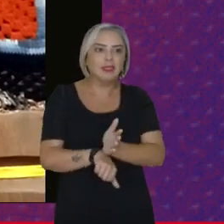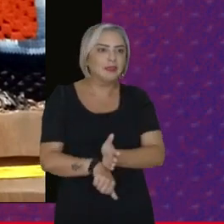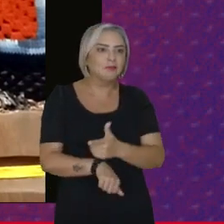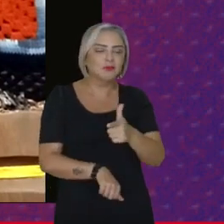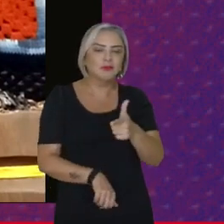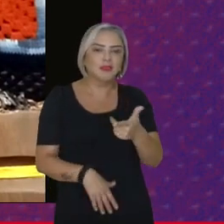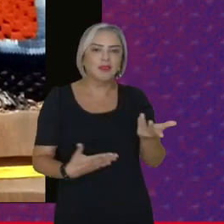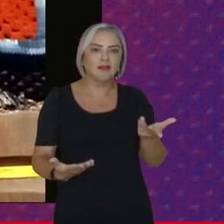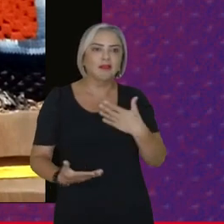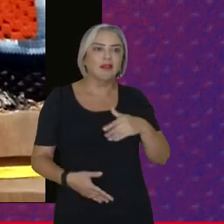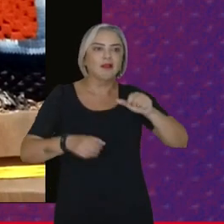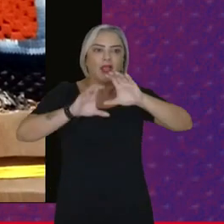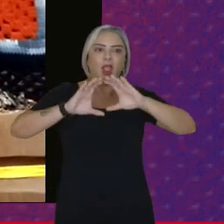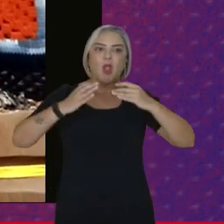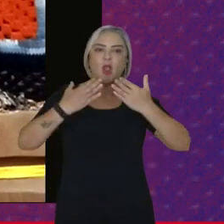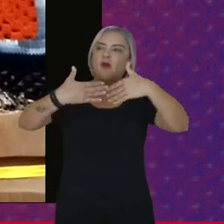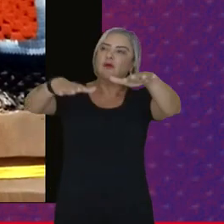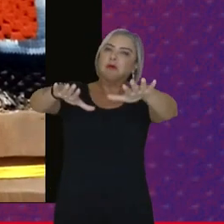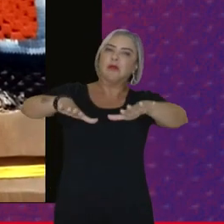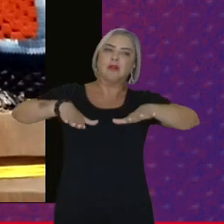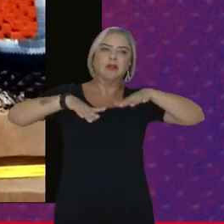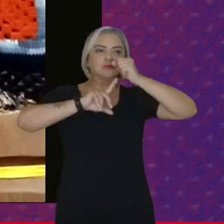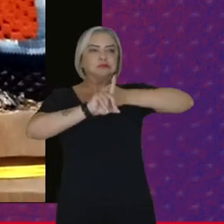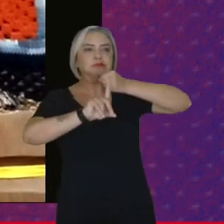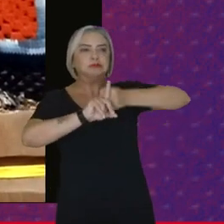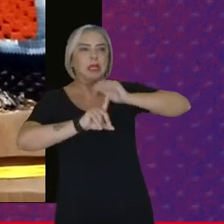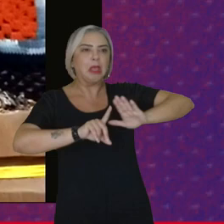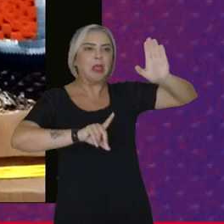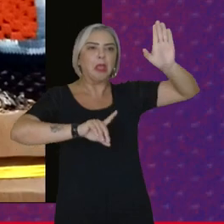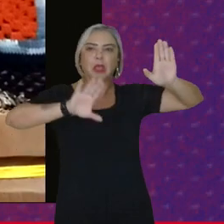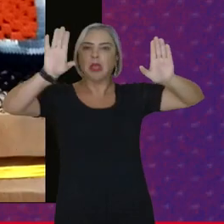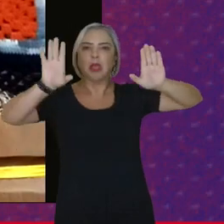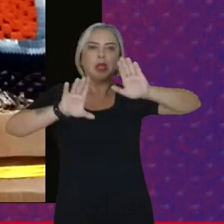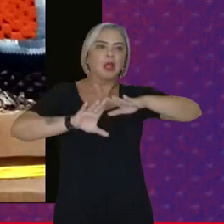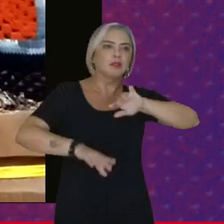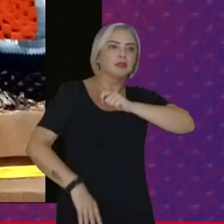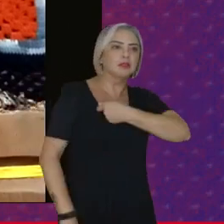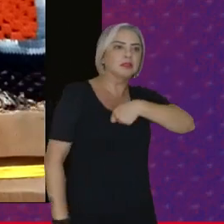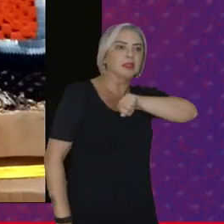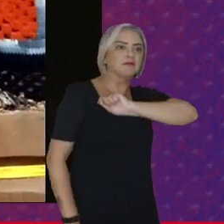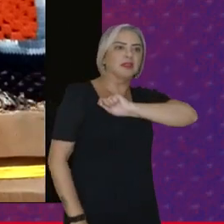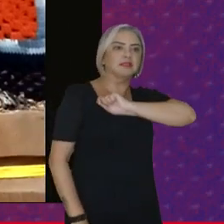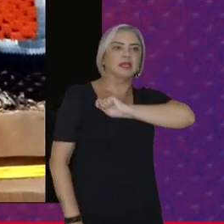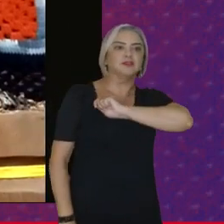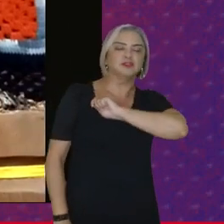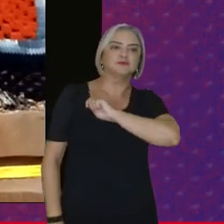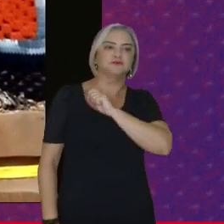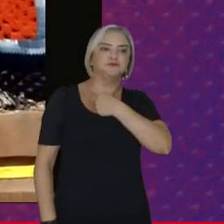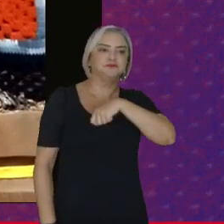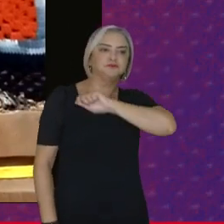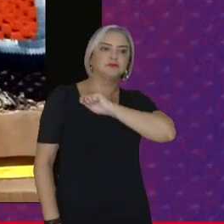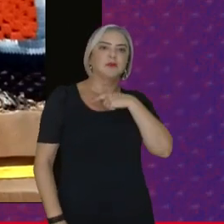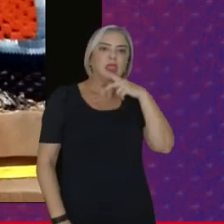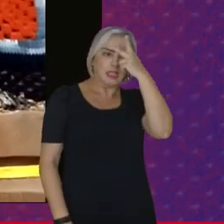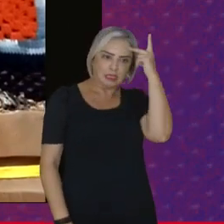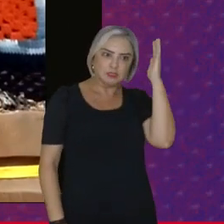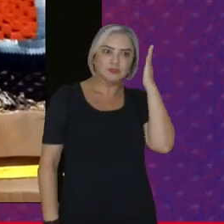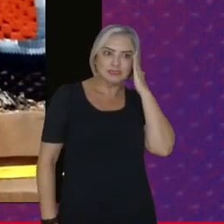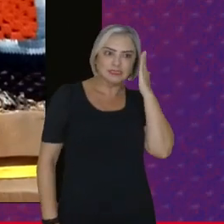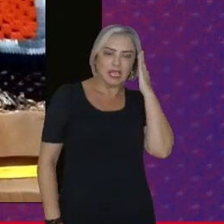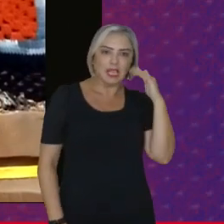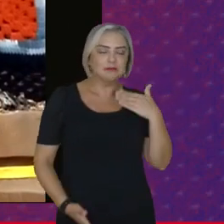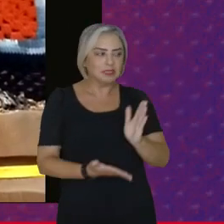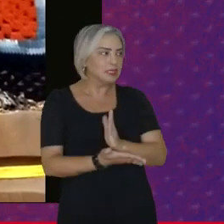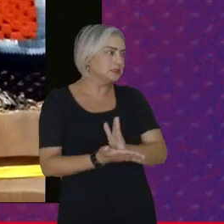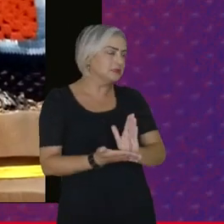Quando a gente vai a uma conferência, é aquela luta para sair delegado da conferência, porque a pessoa sabe que